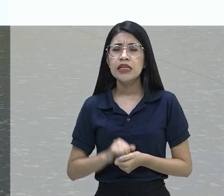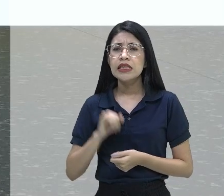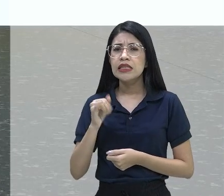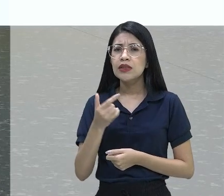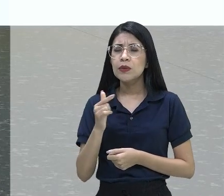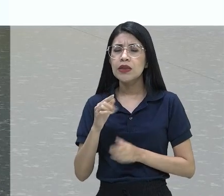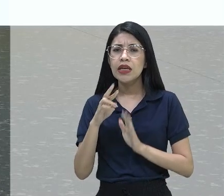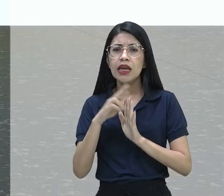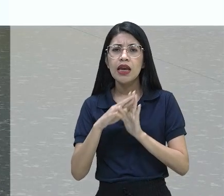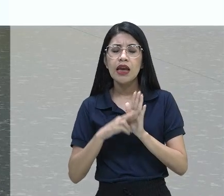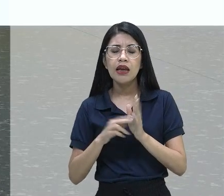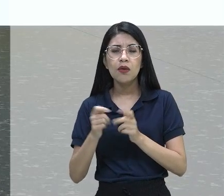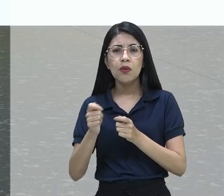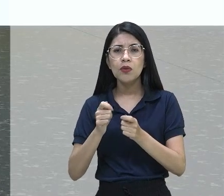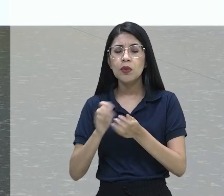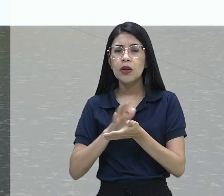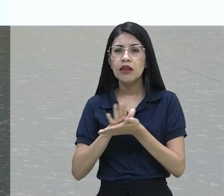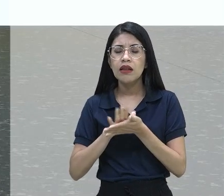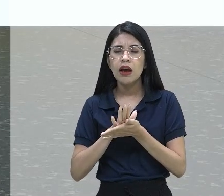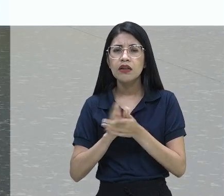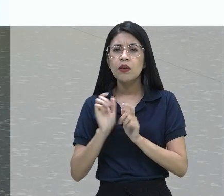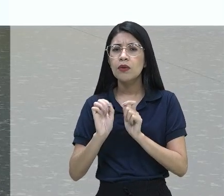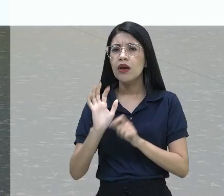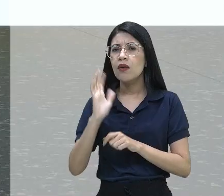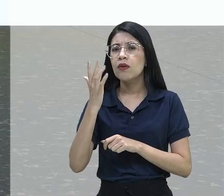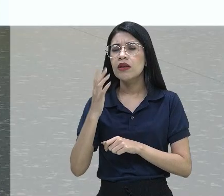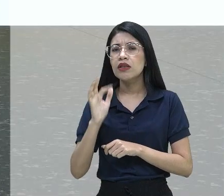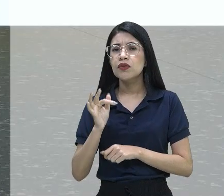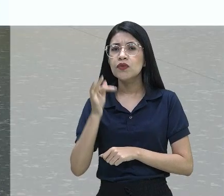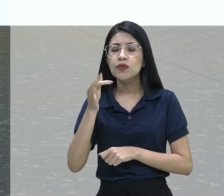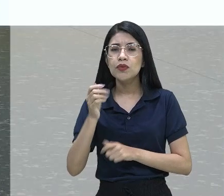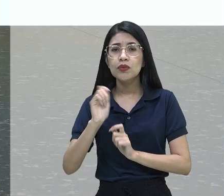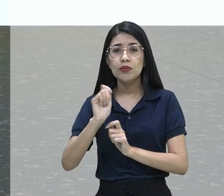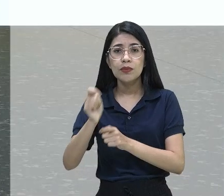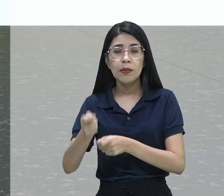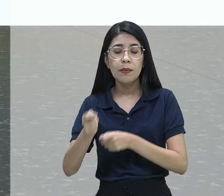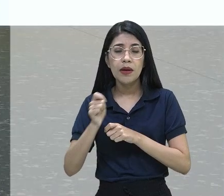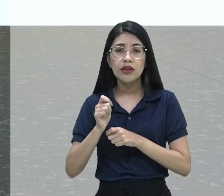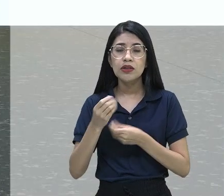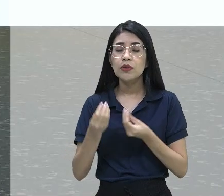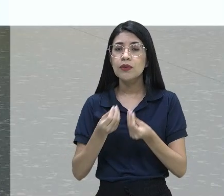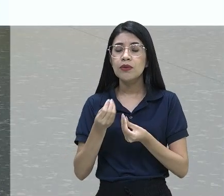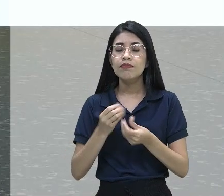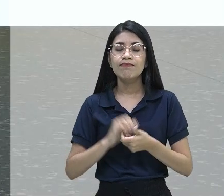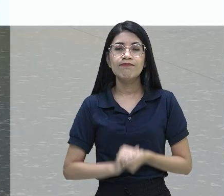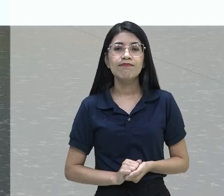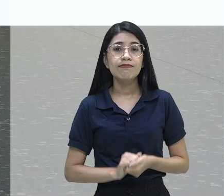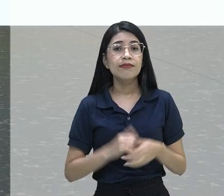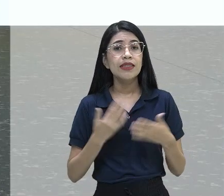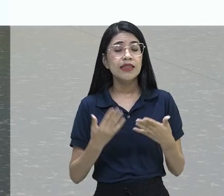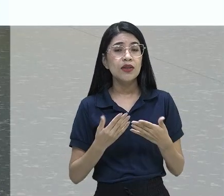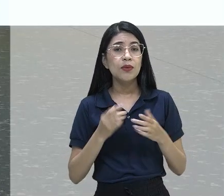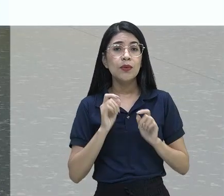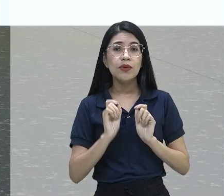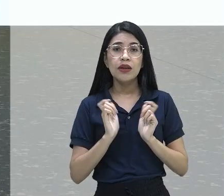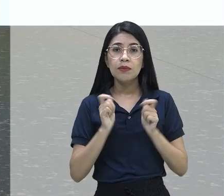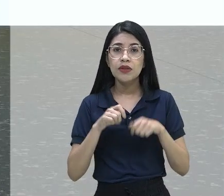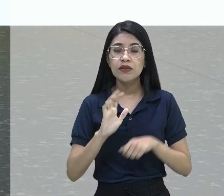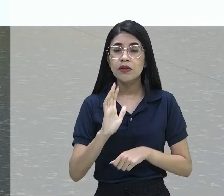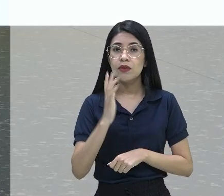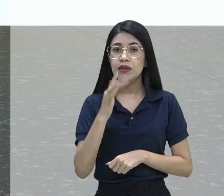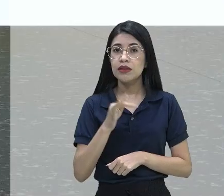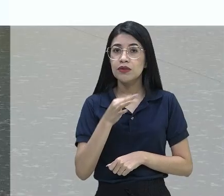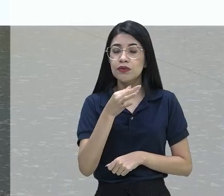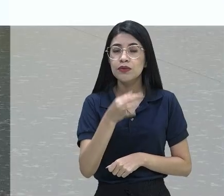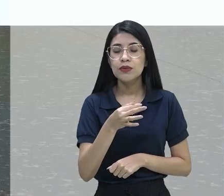regras e controle, o que pode acontecer com a pesca? Meus queridos alunos, e aí? Se não houver regra ou controle, o que pode acontecer? Bom, eu posso dizer